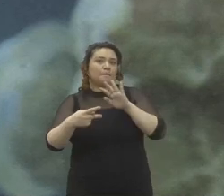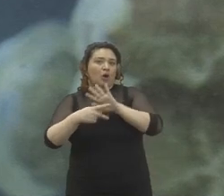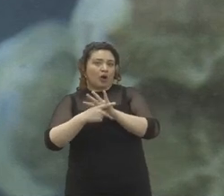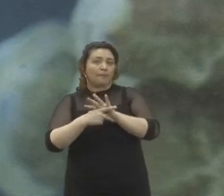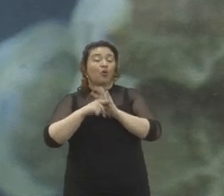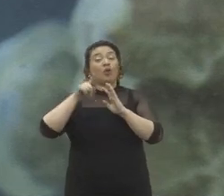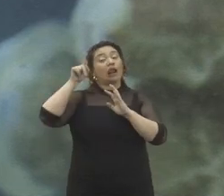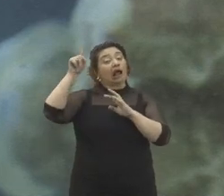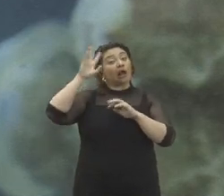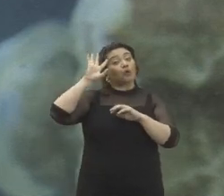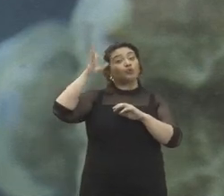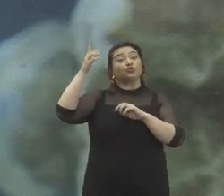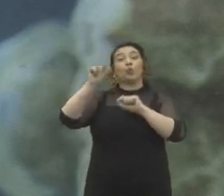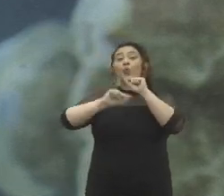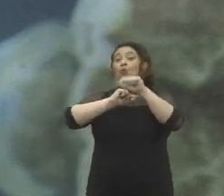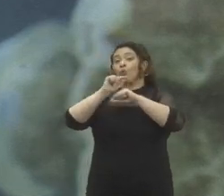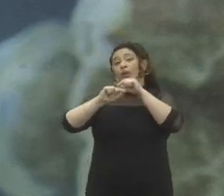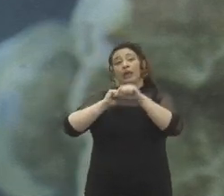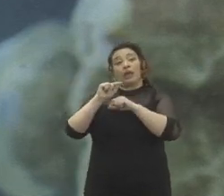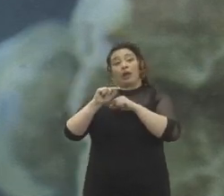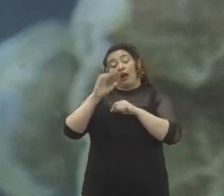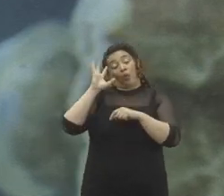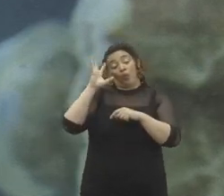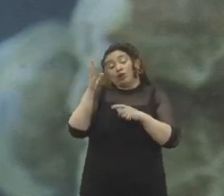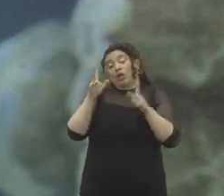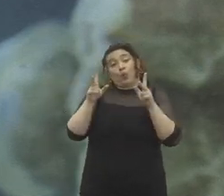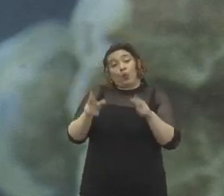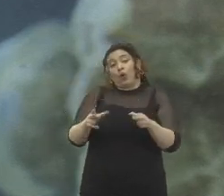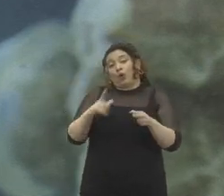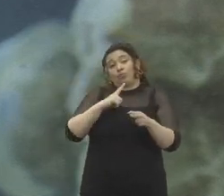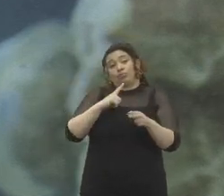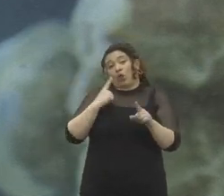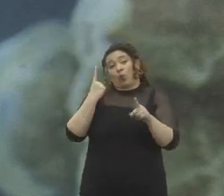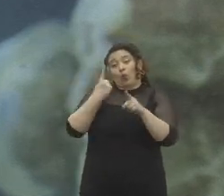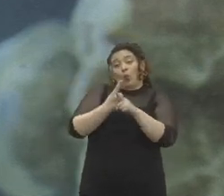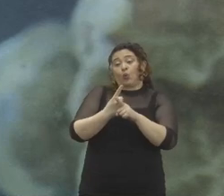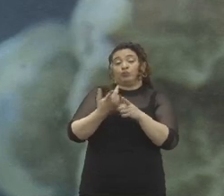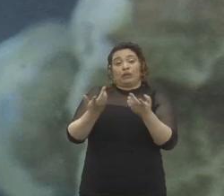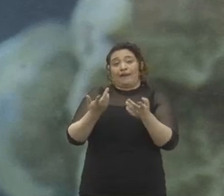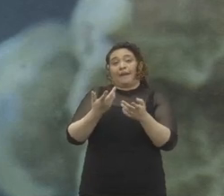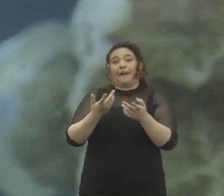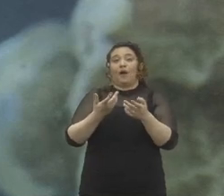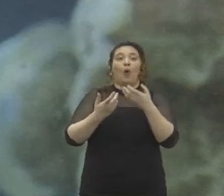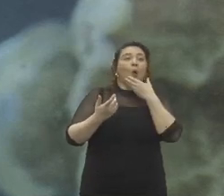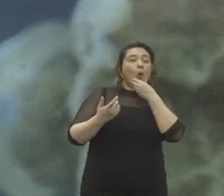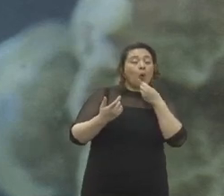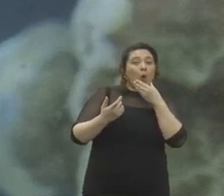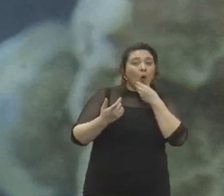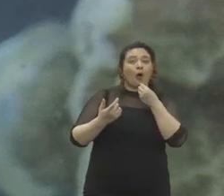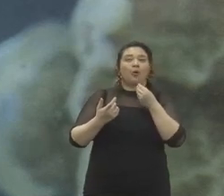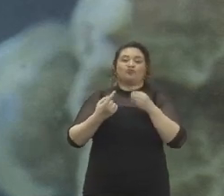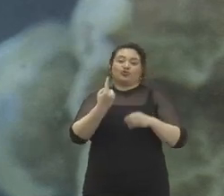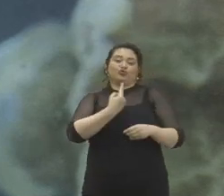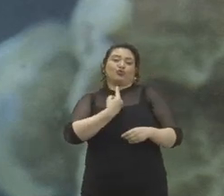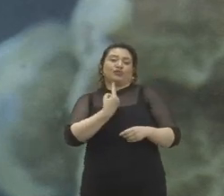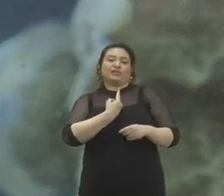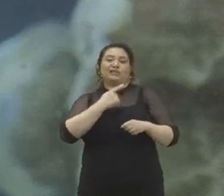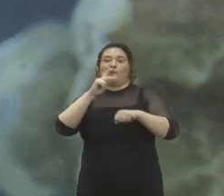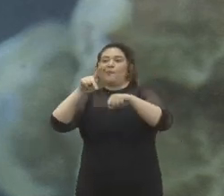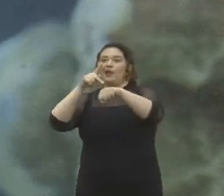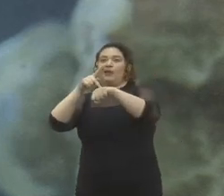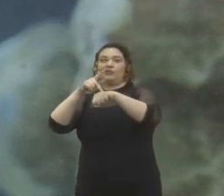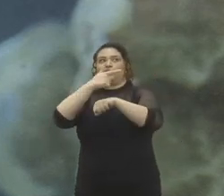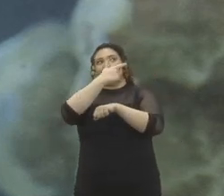lá aconteceu o que sempre acontecia quando você tem esse encontro de homens que vêm sozinhos de